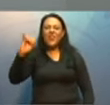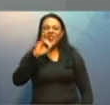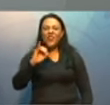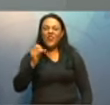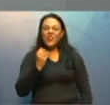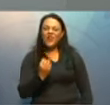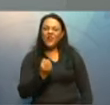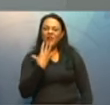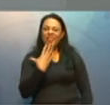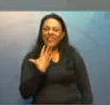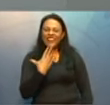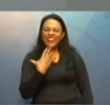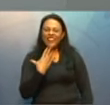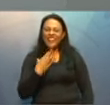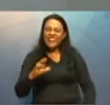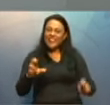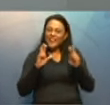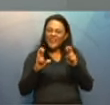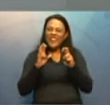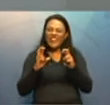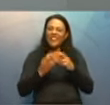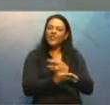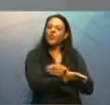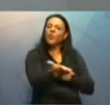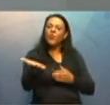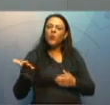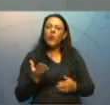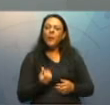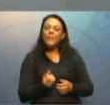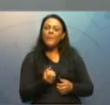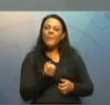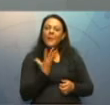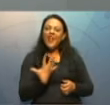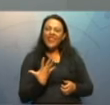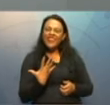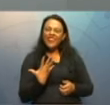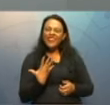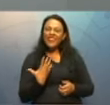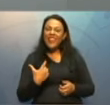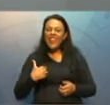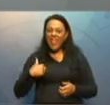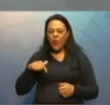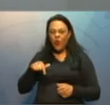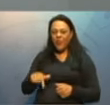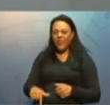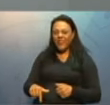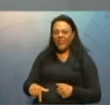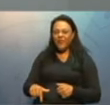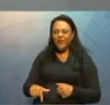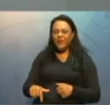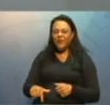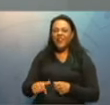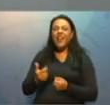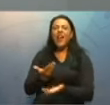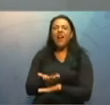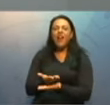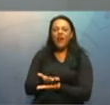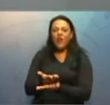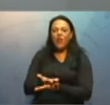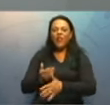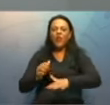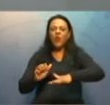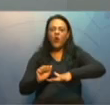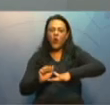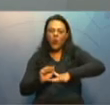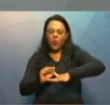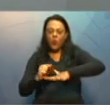Olá, tudo bem? Espero que esteja tudo bem com vocês. Eu estou aqui para mais uma aula